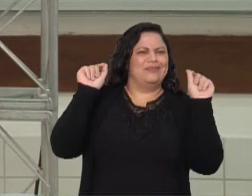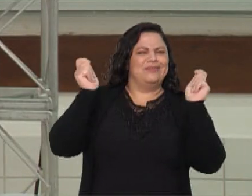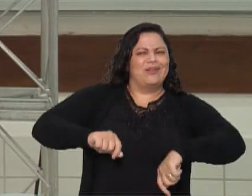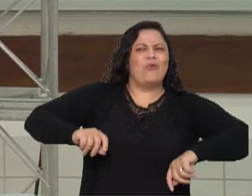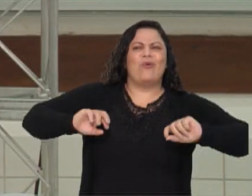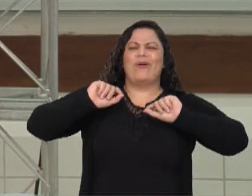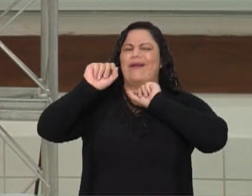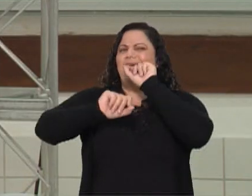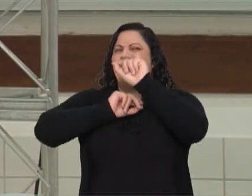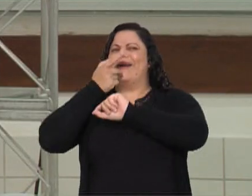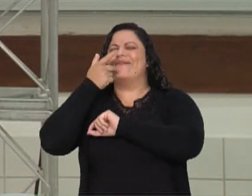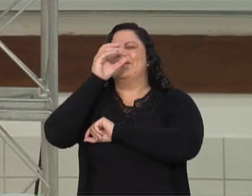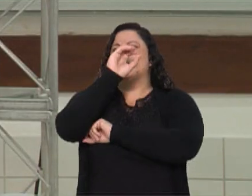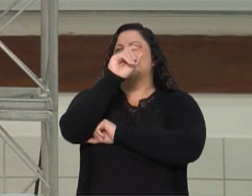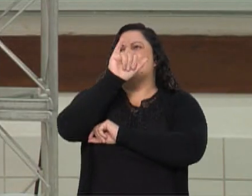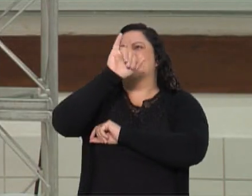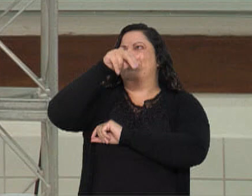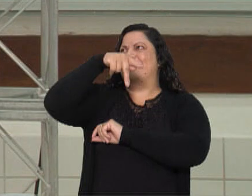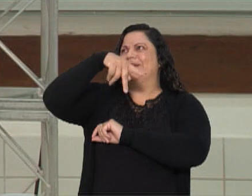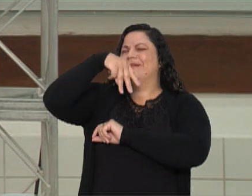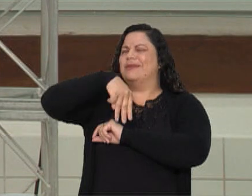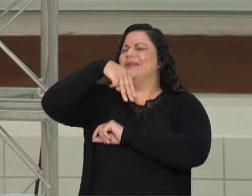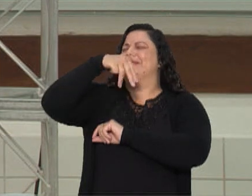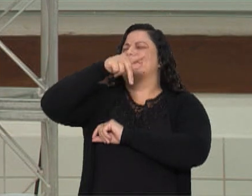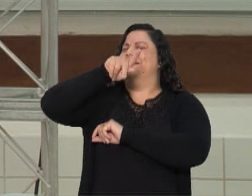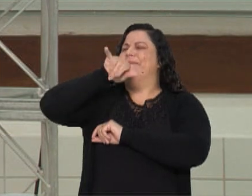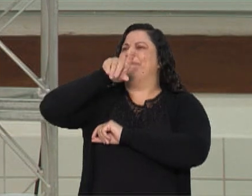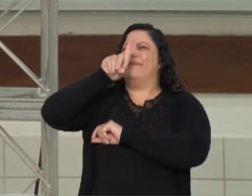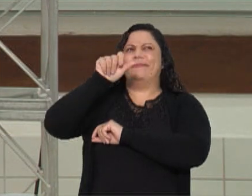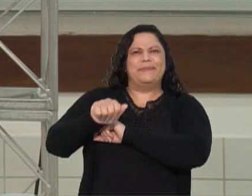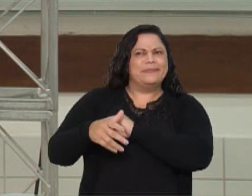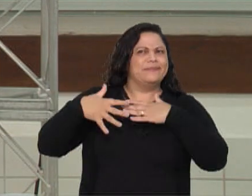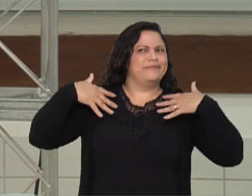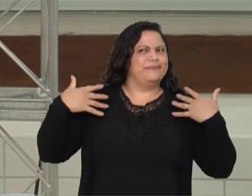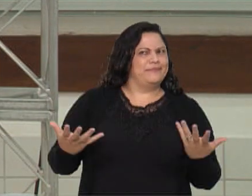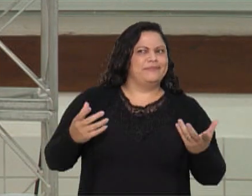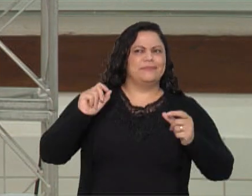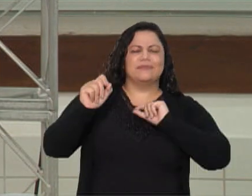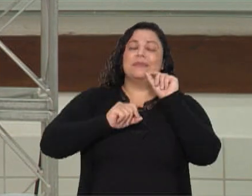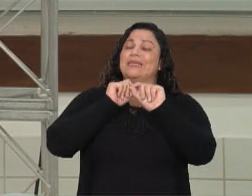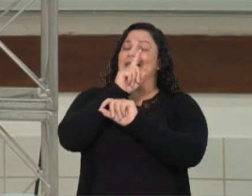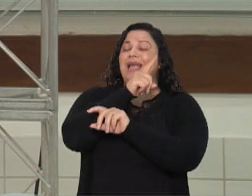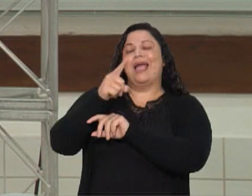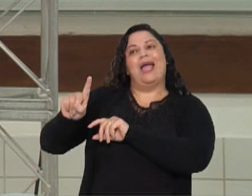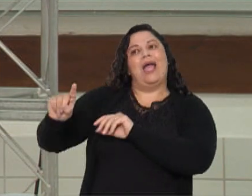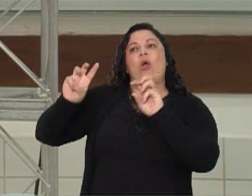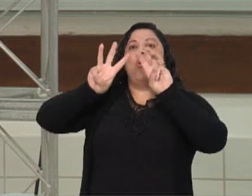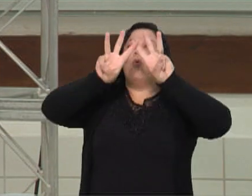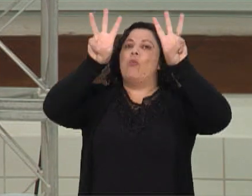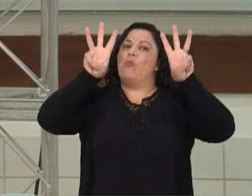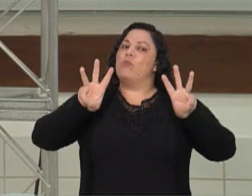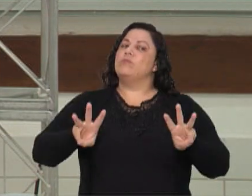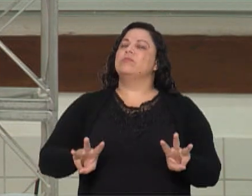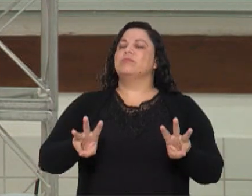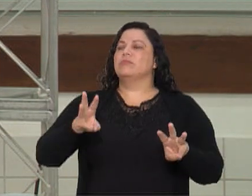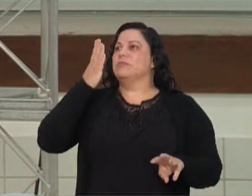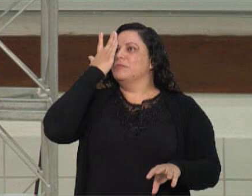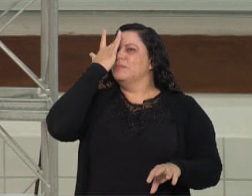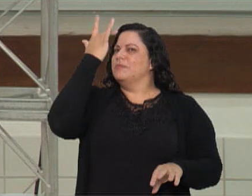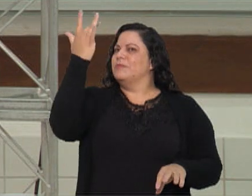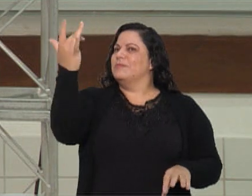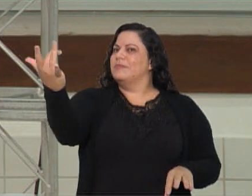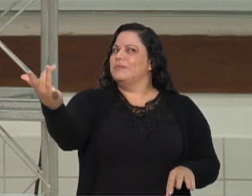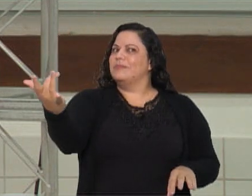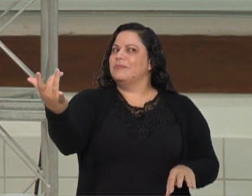não é bem das Olimpíadas, ok? A gente vai mostrar aqui o Museu do Amanhã. O Museu do Amanhã é um espaço que faz parte da